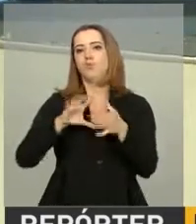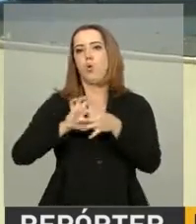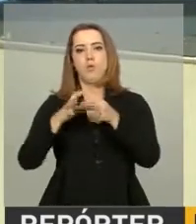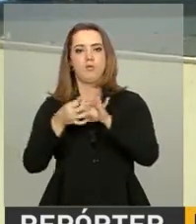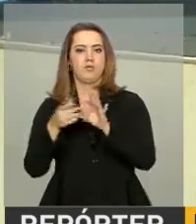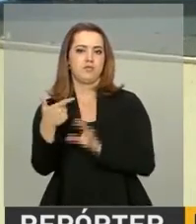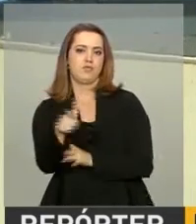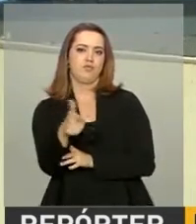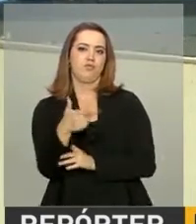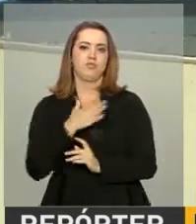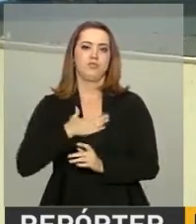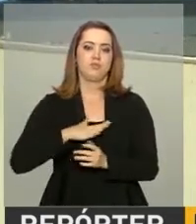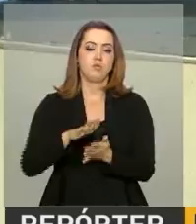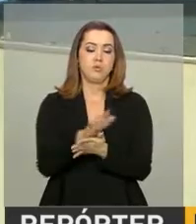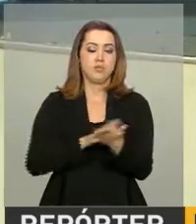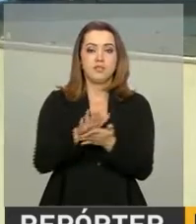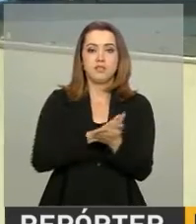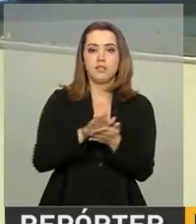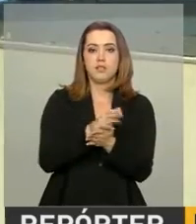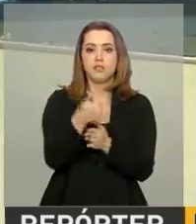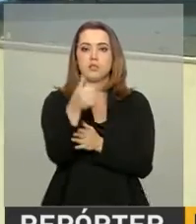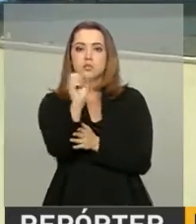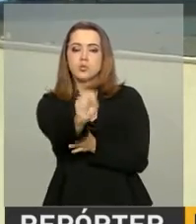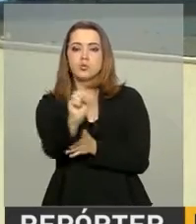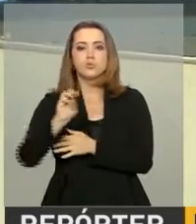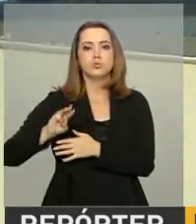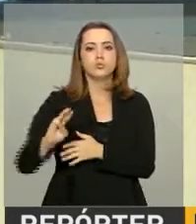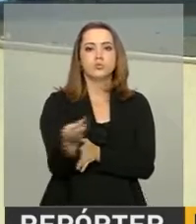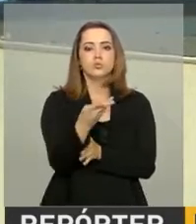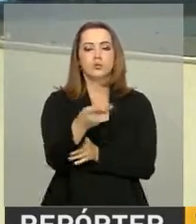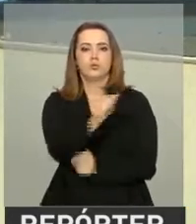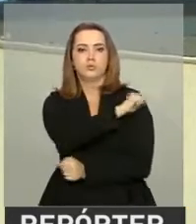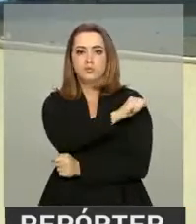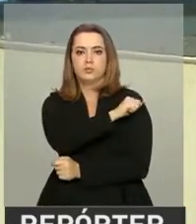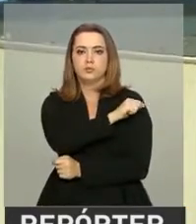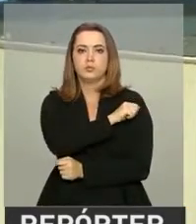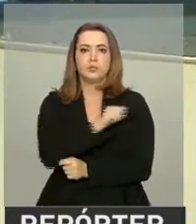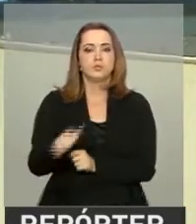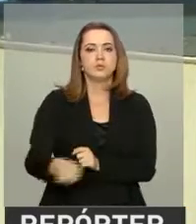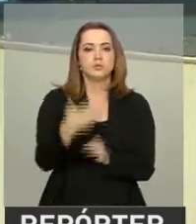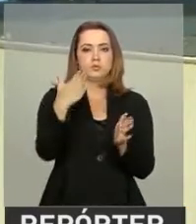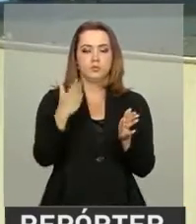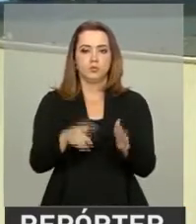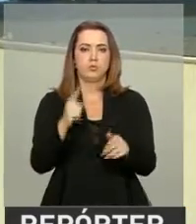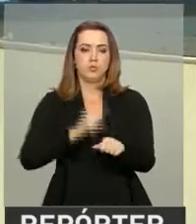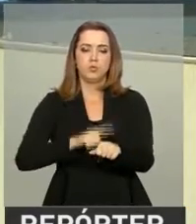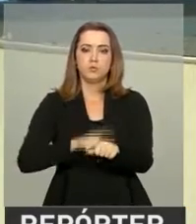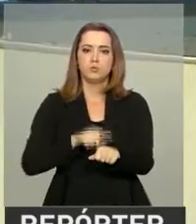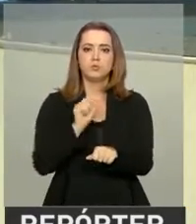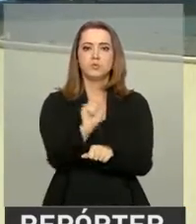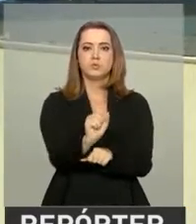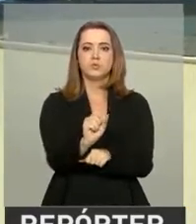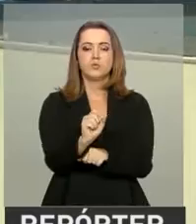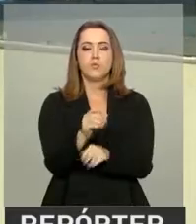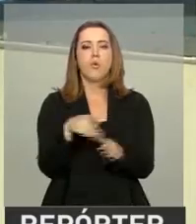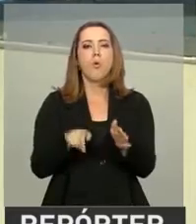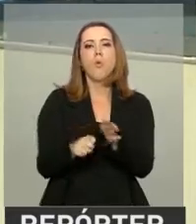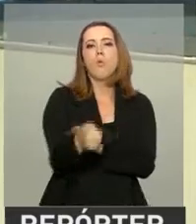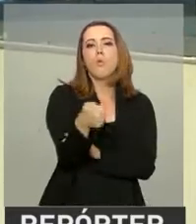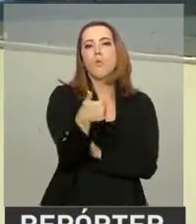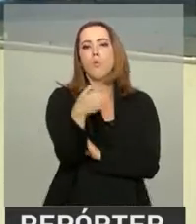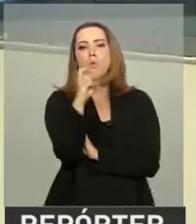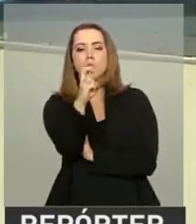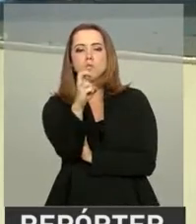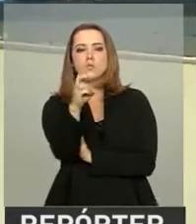com 18 milhões de alunos inscritos na primeira fase. As que chegarem mais perto, com mais de 50 anos de existência, pode chegar perto